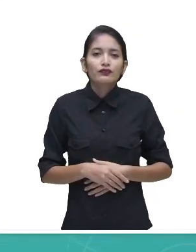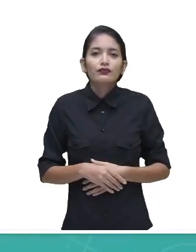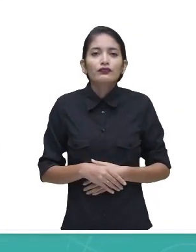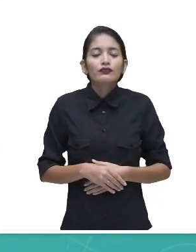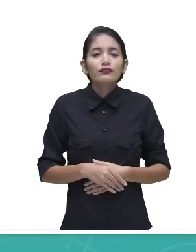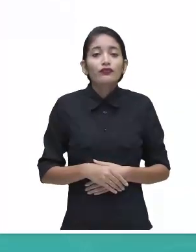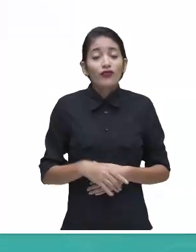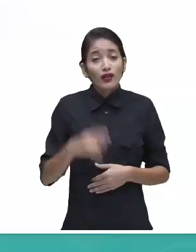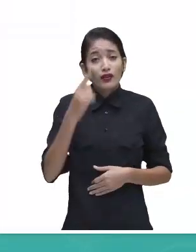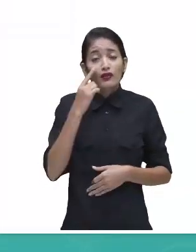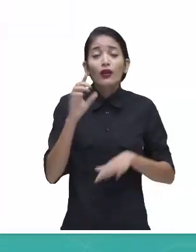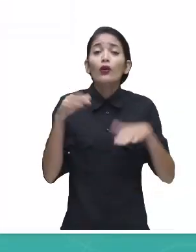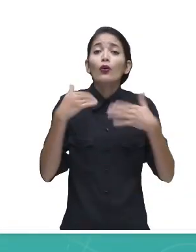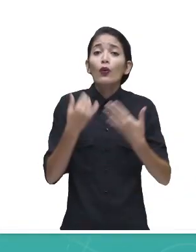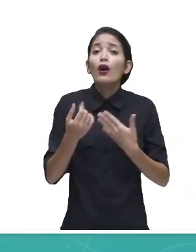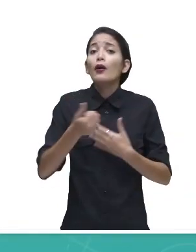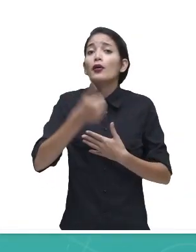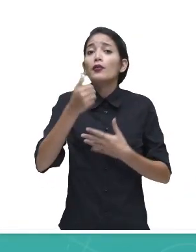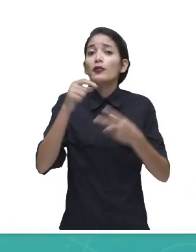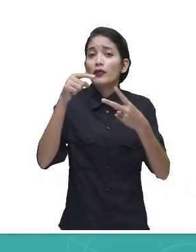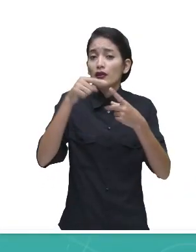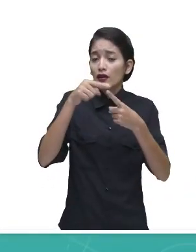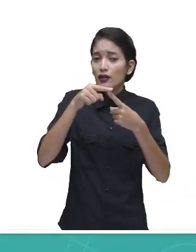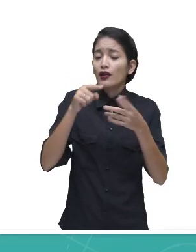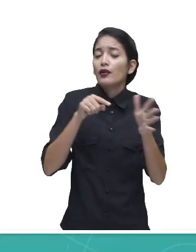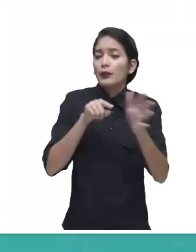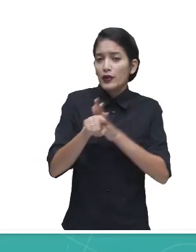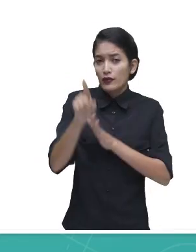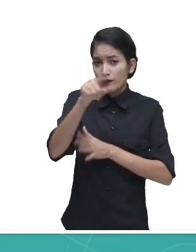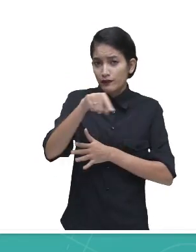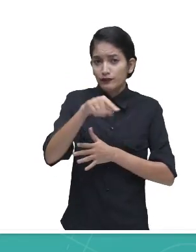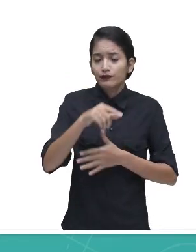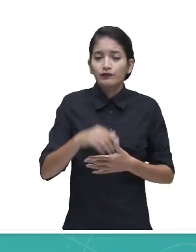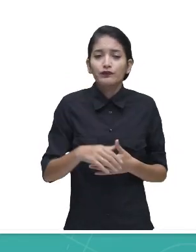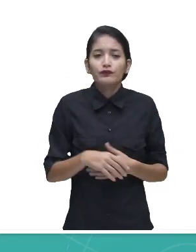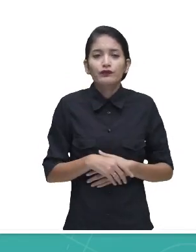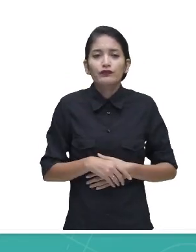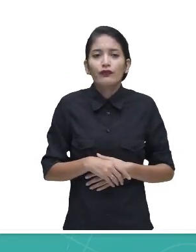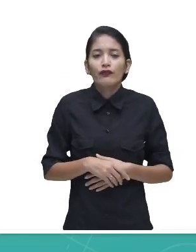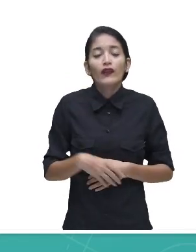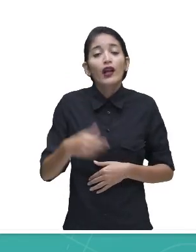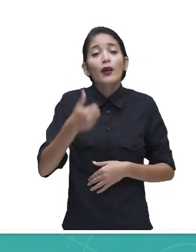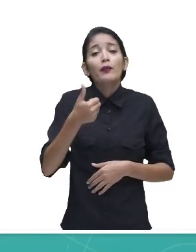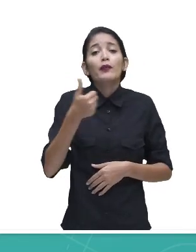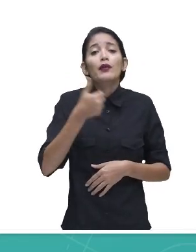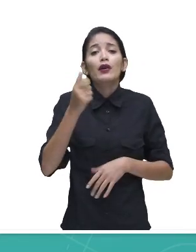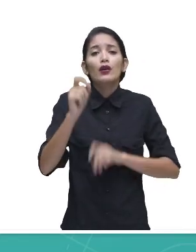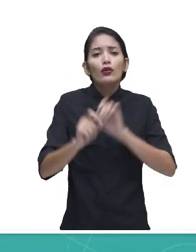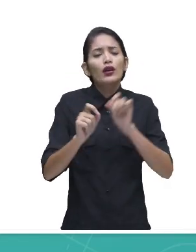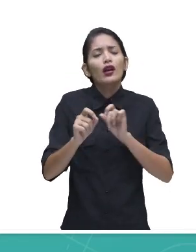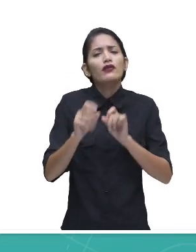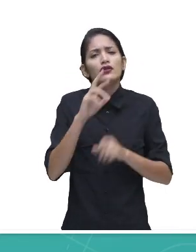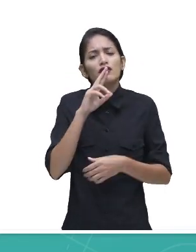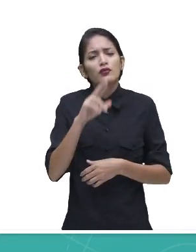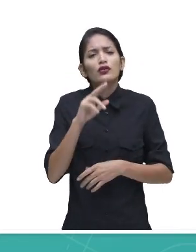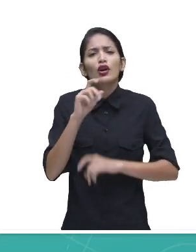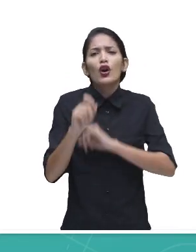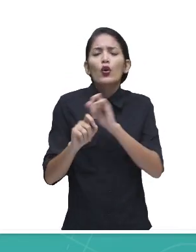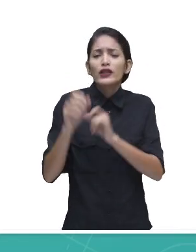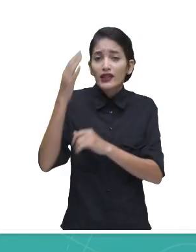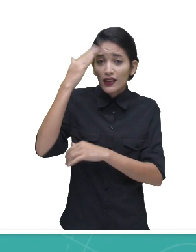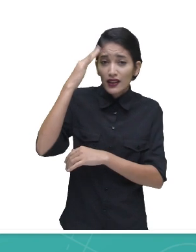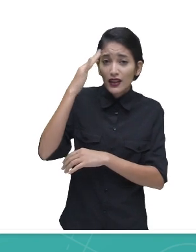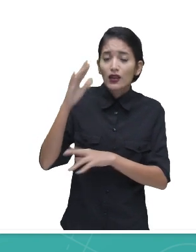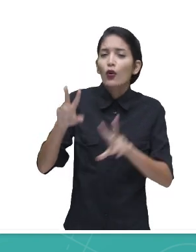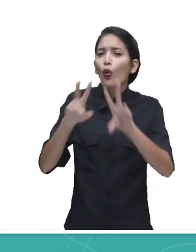vamos ver qual foi a primeira questão que eu propus para vocês. Então, a primeira questão, eu queria que vocês comentassem o que você entendeu